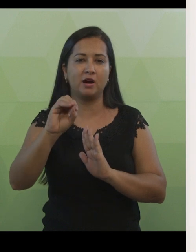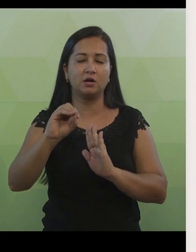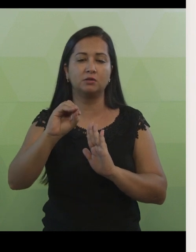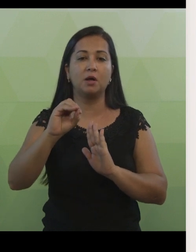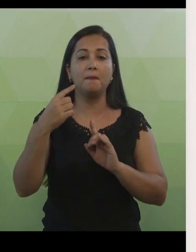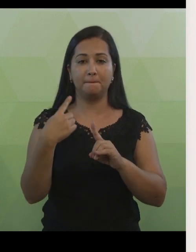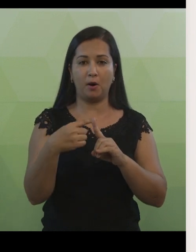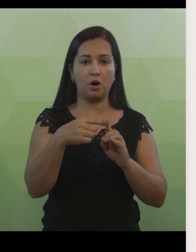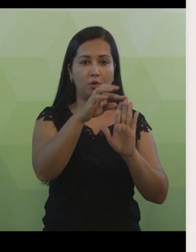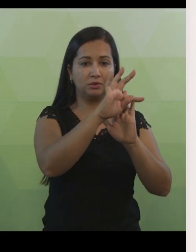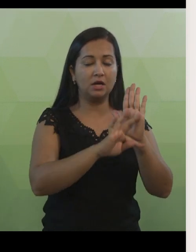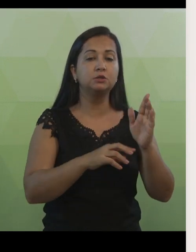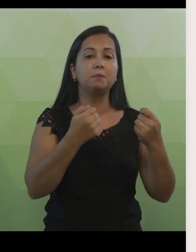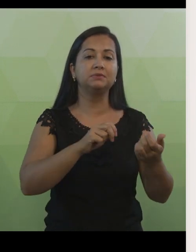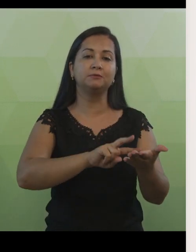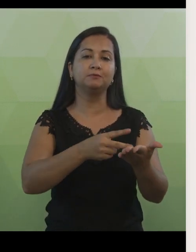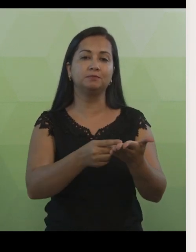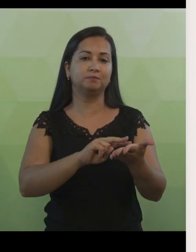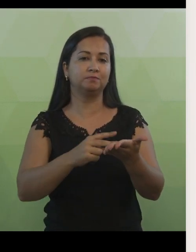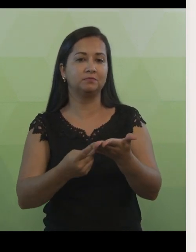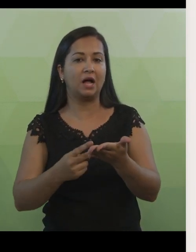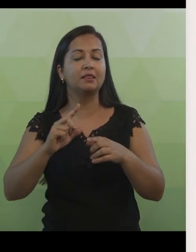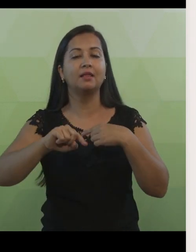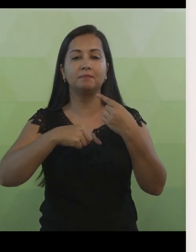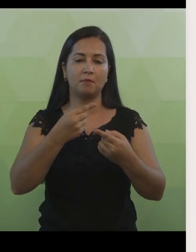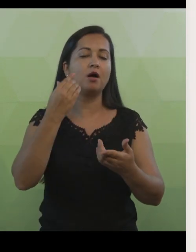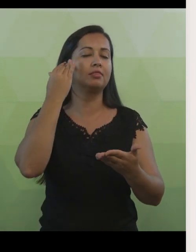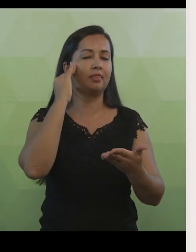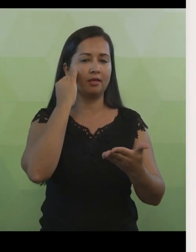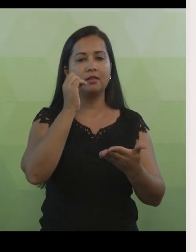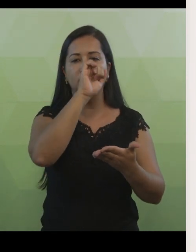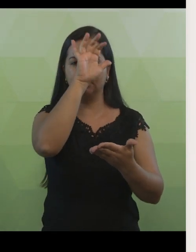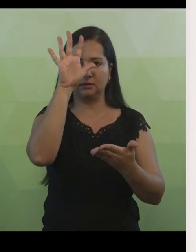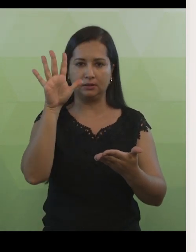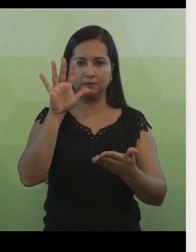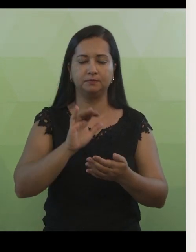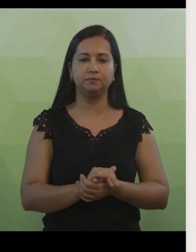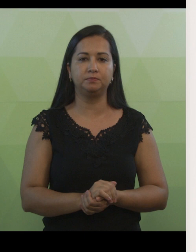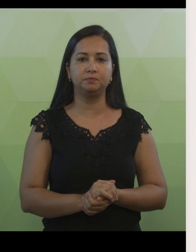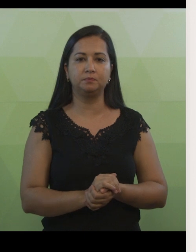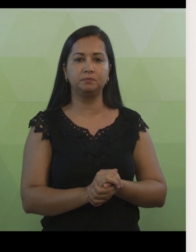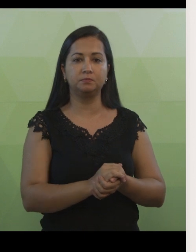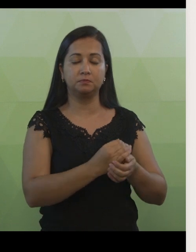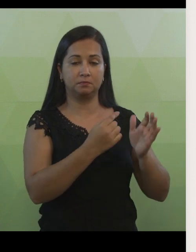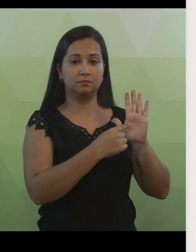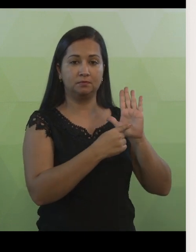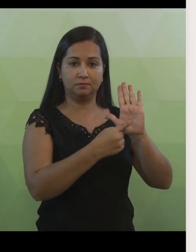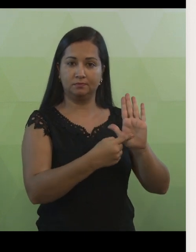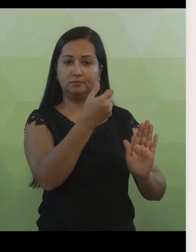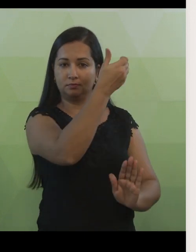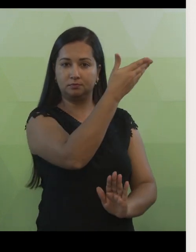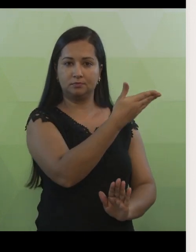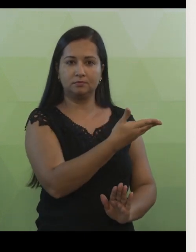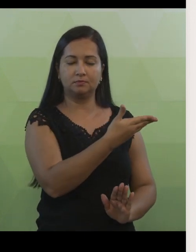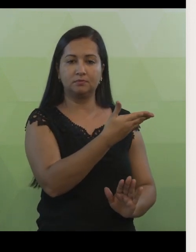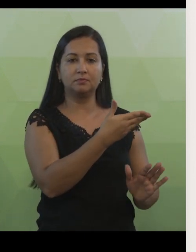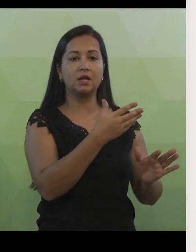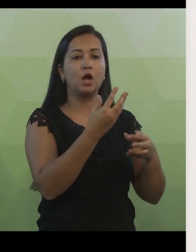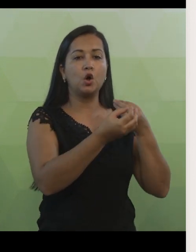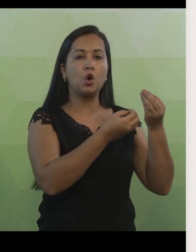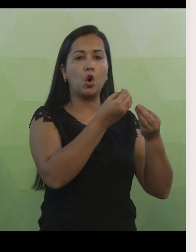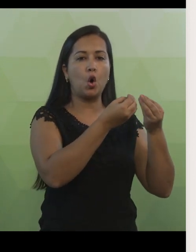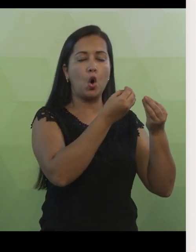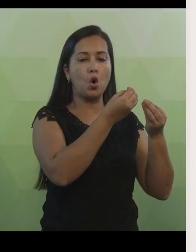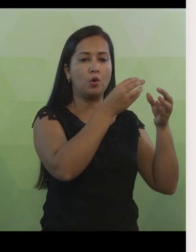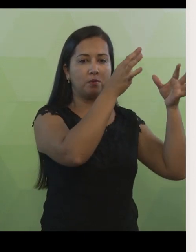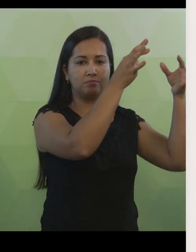texto precisará ser decifrado para ser entendido. Então, na imagem a gente tem todo esse fluxograma, partindo da